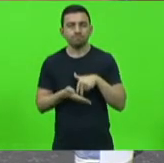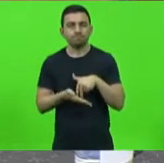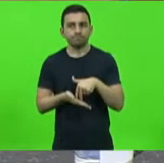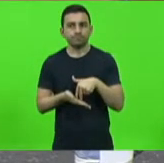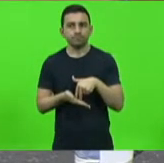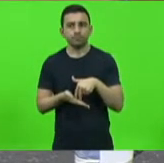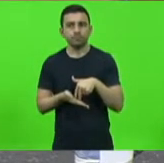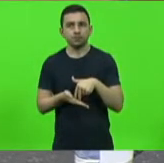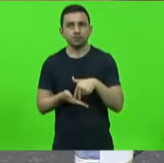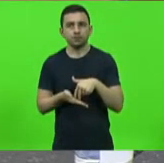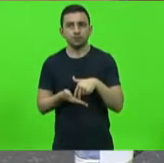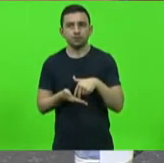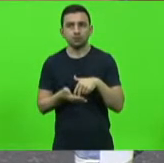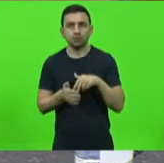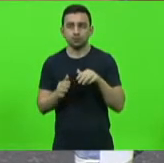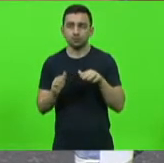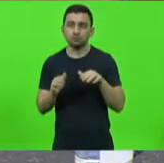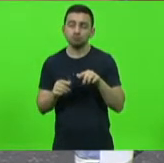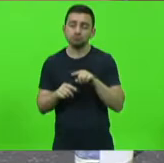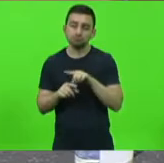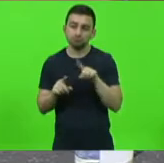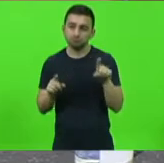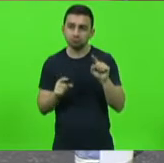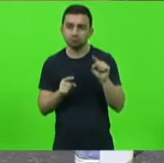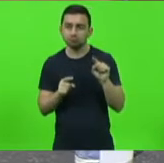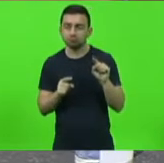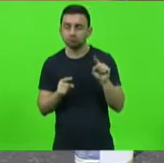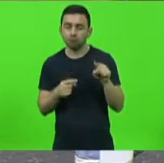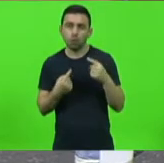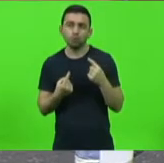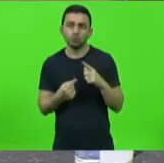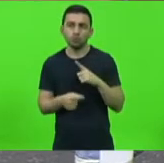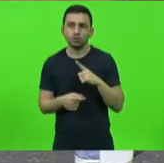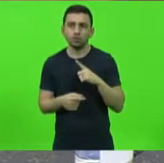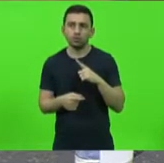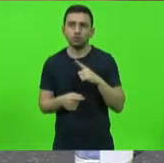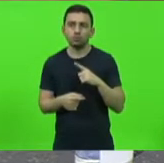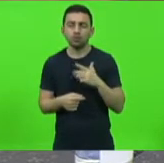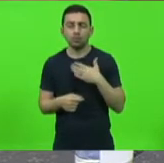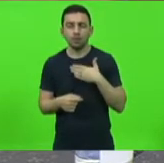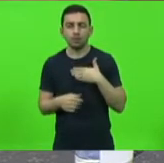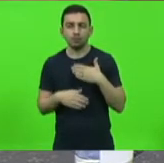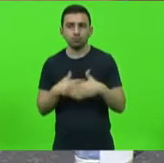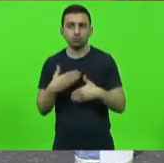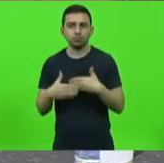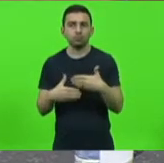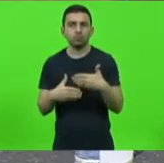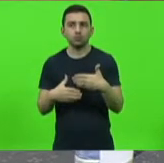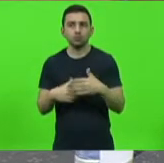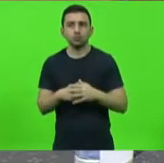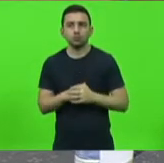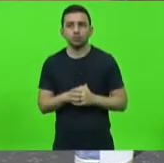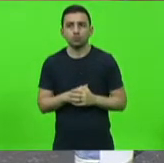talvez até contrariado pela posição, mas eu faço o encaminhamento do voto.